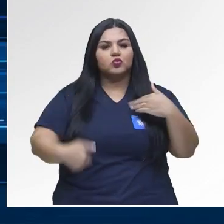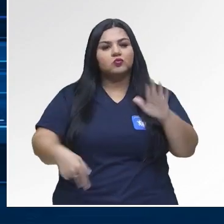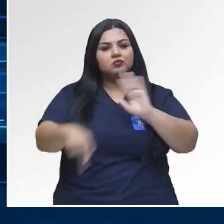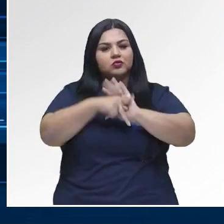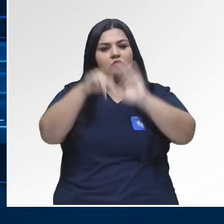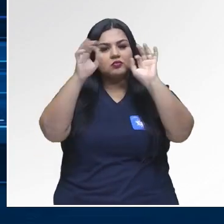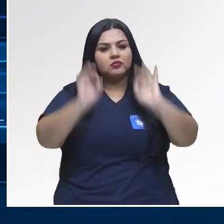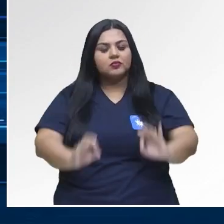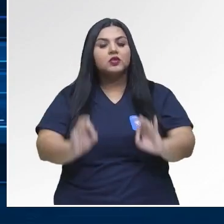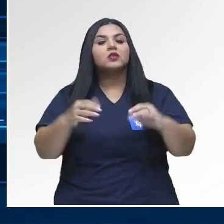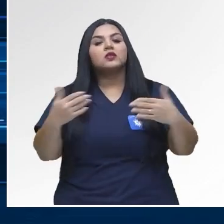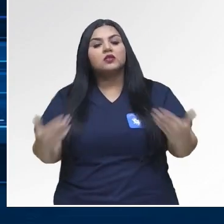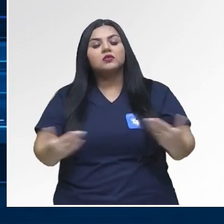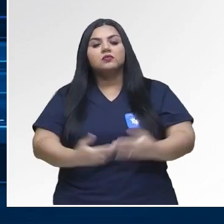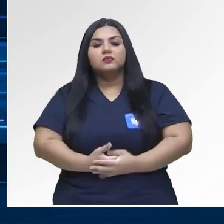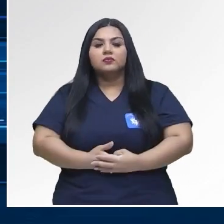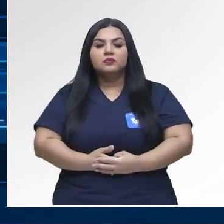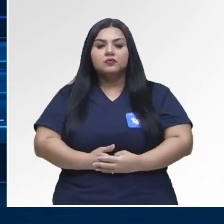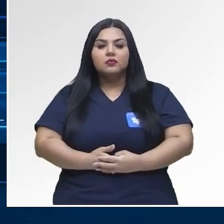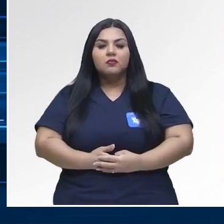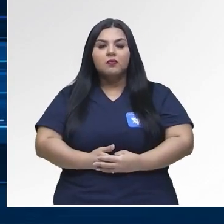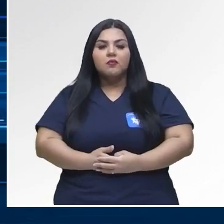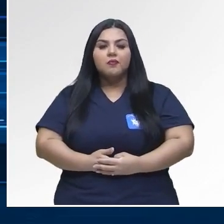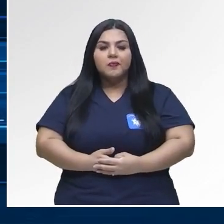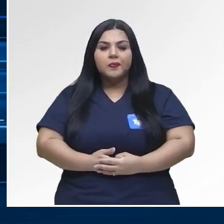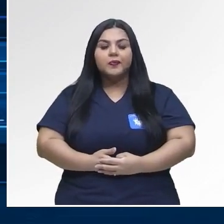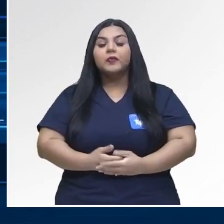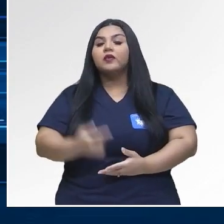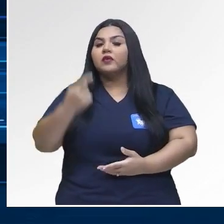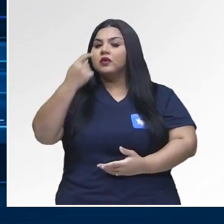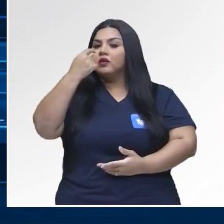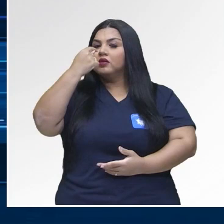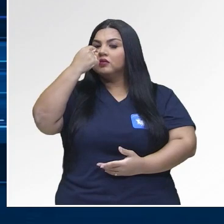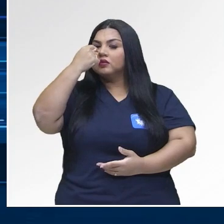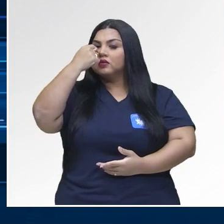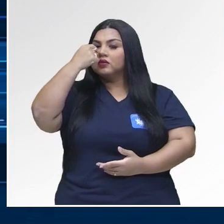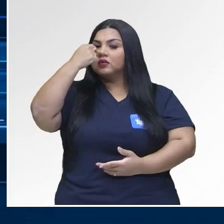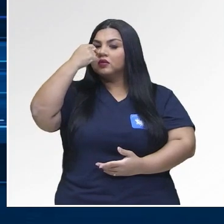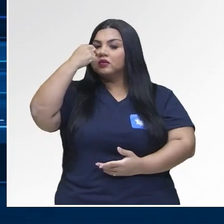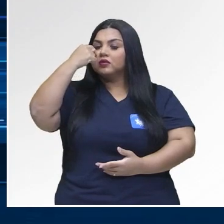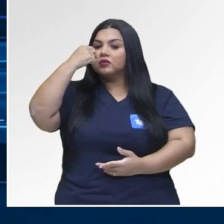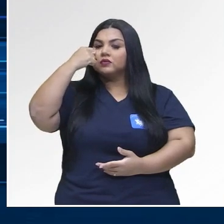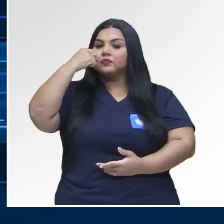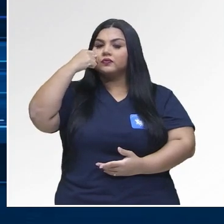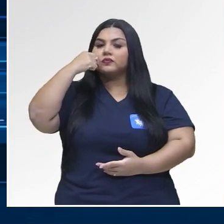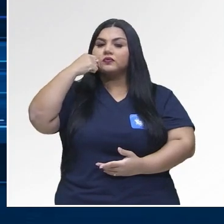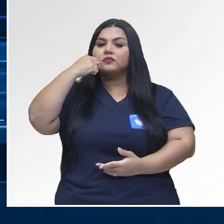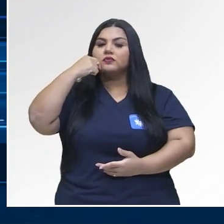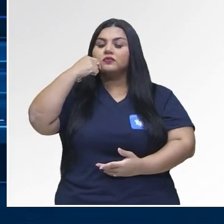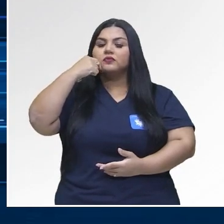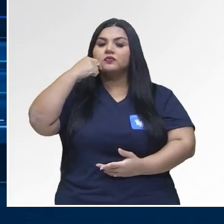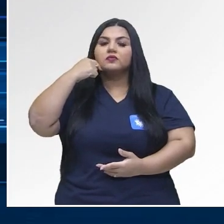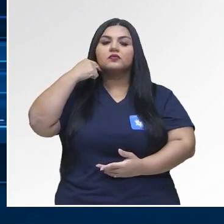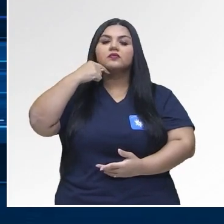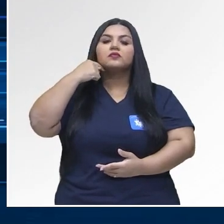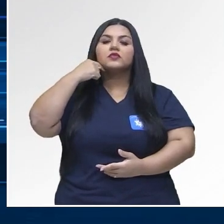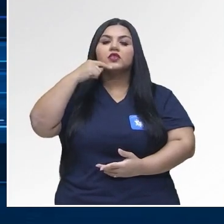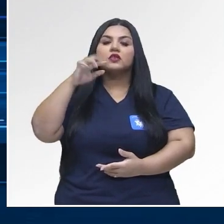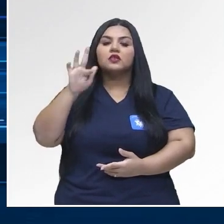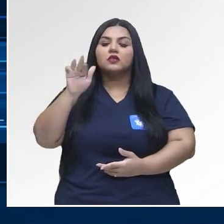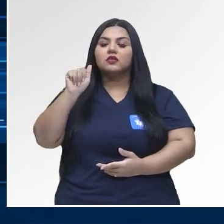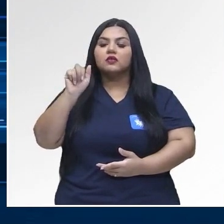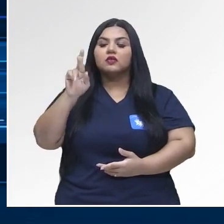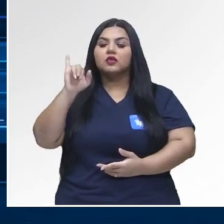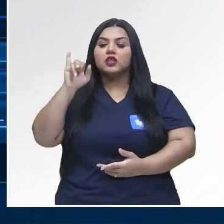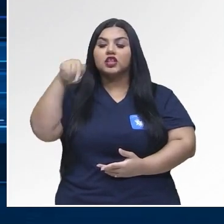certo? Então, ele vai percorrer aqui esse caminho de narina, passa pela faringe, tá? Então, como eu